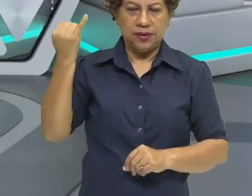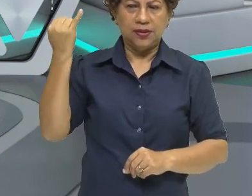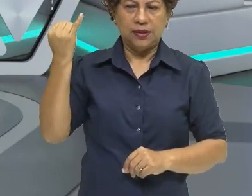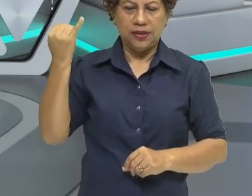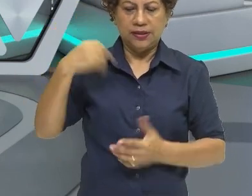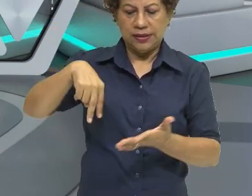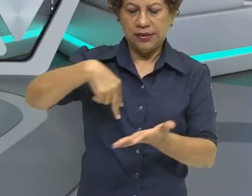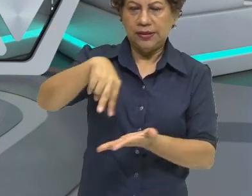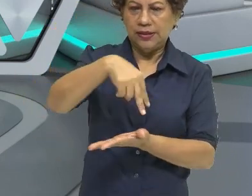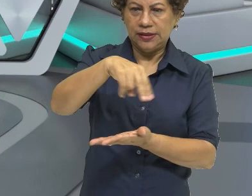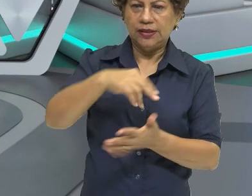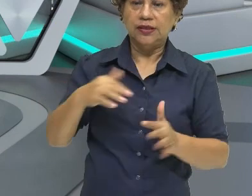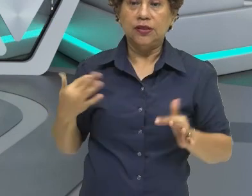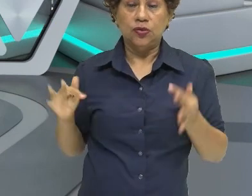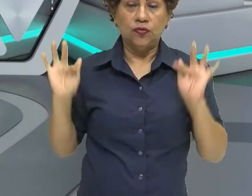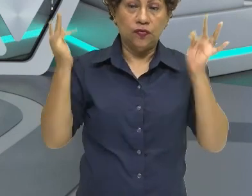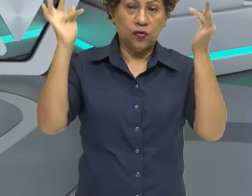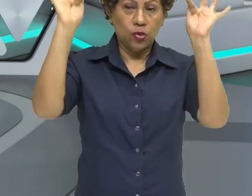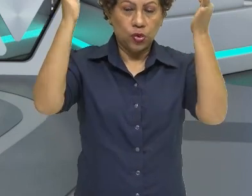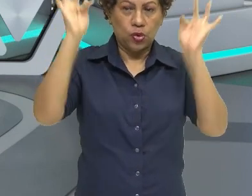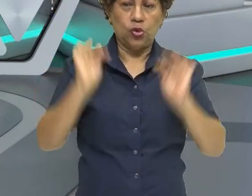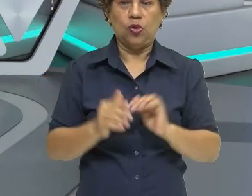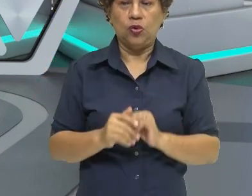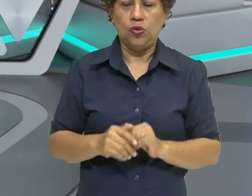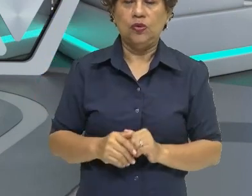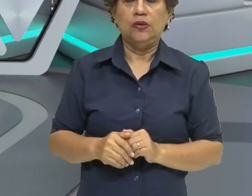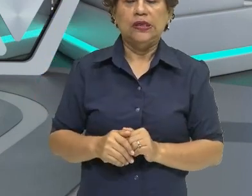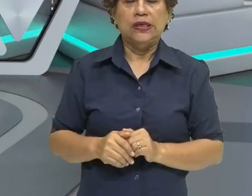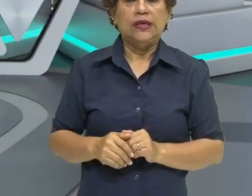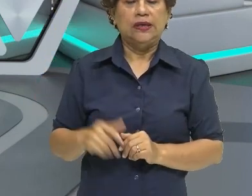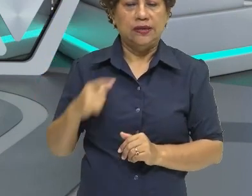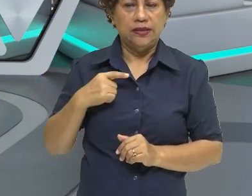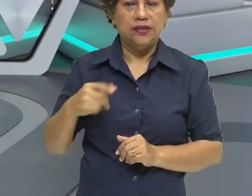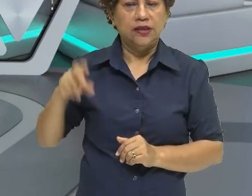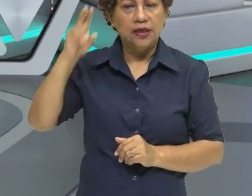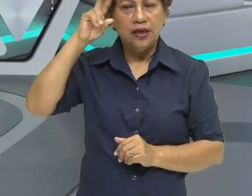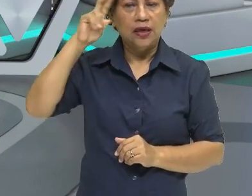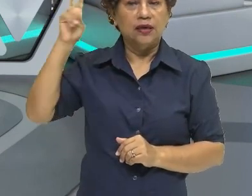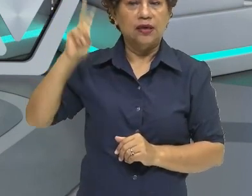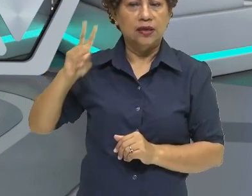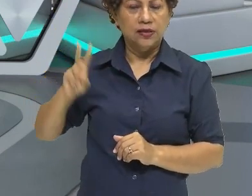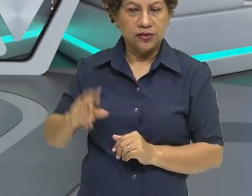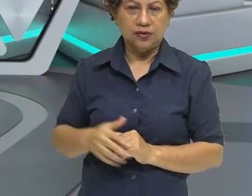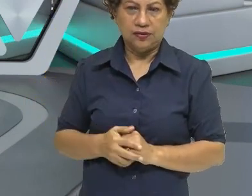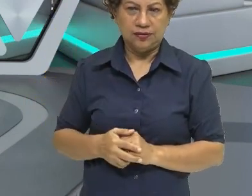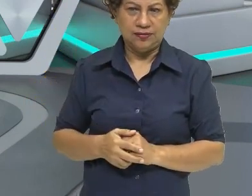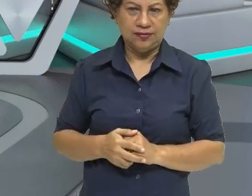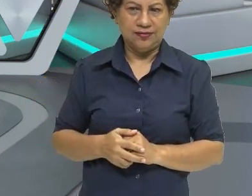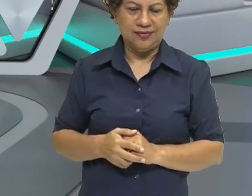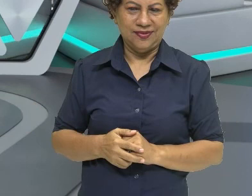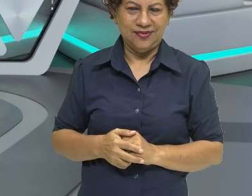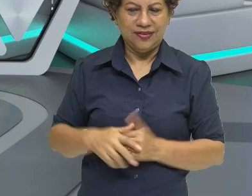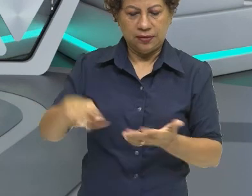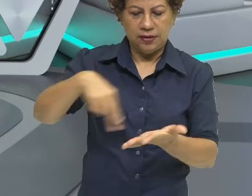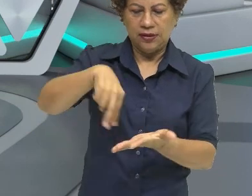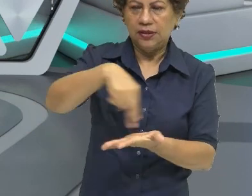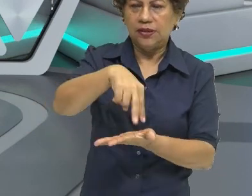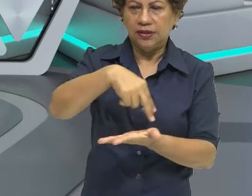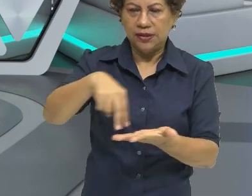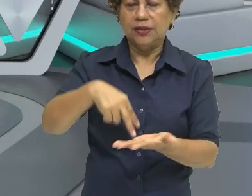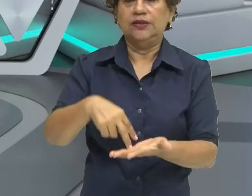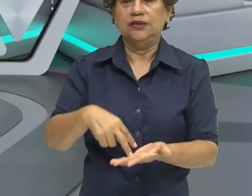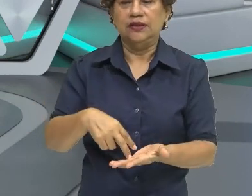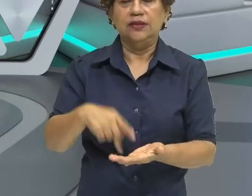danças folclóricas. Elas carregam a nossa história. O fandango carrega um pouco da história do Brasil. O